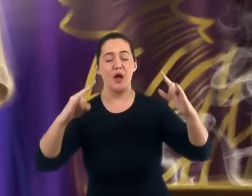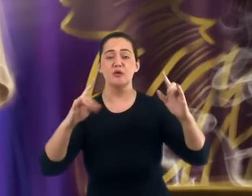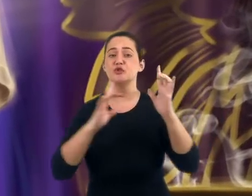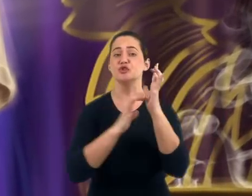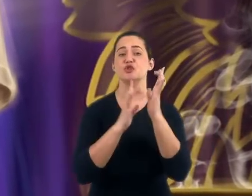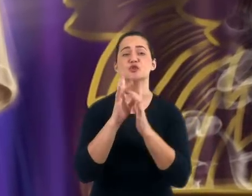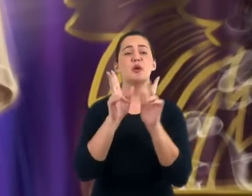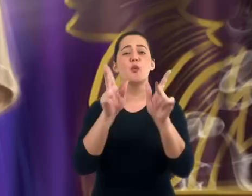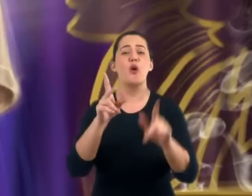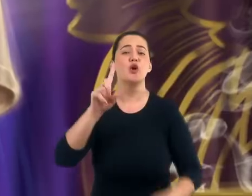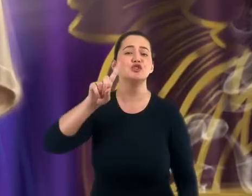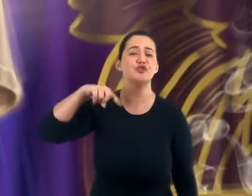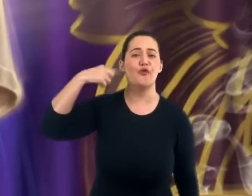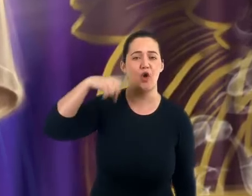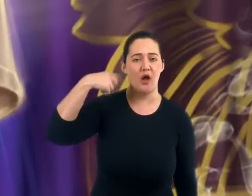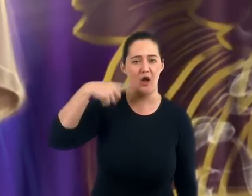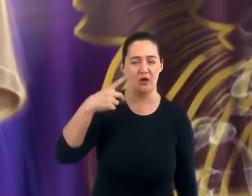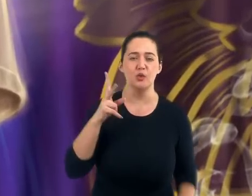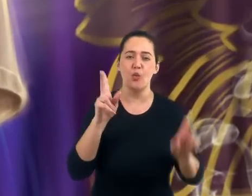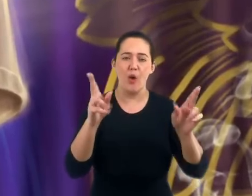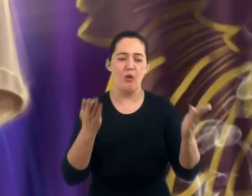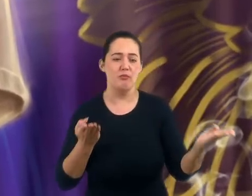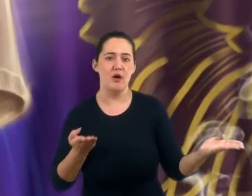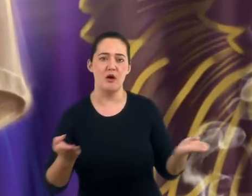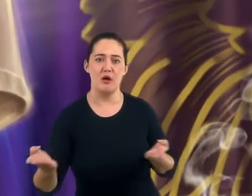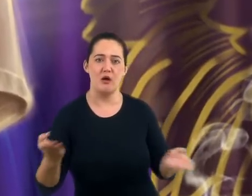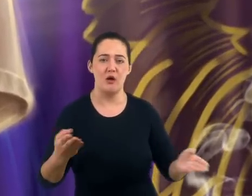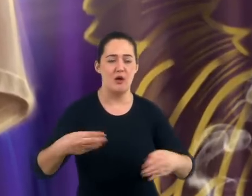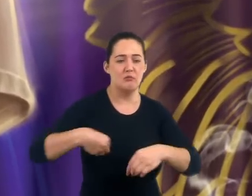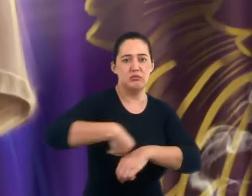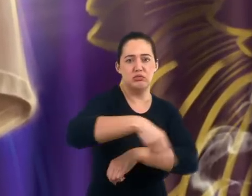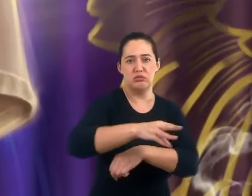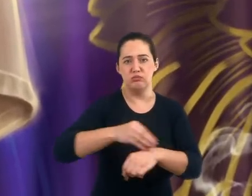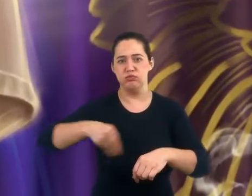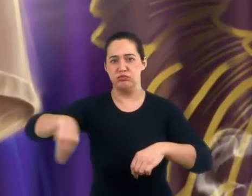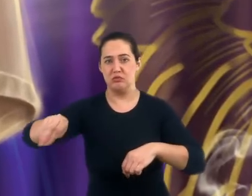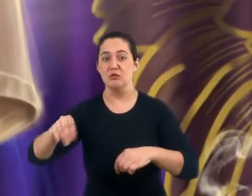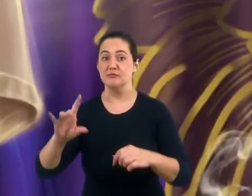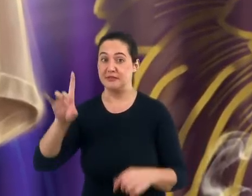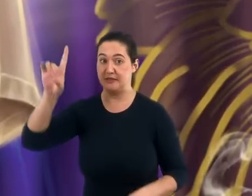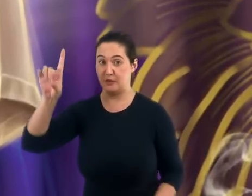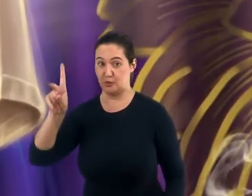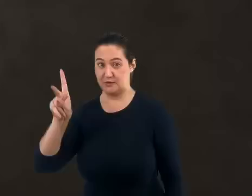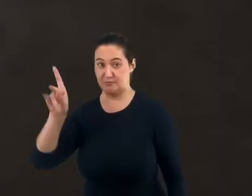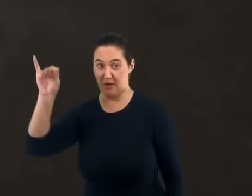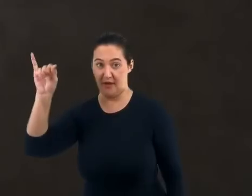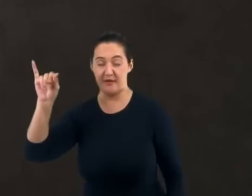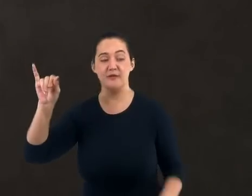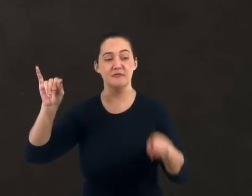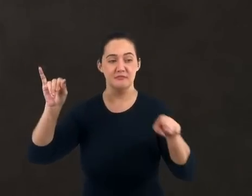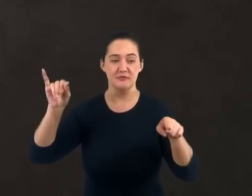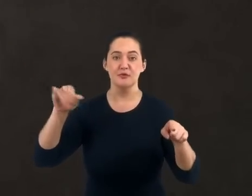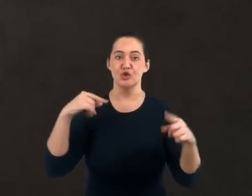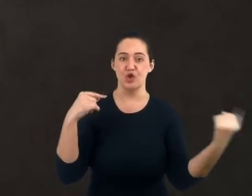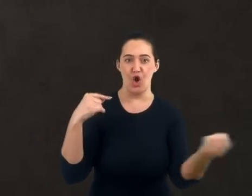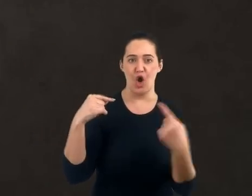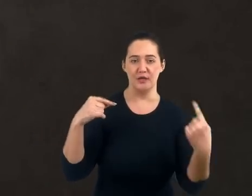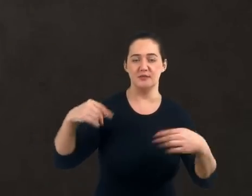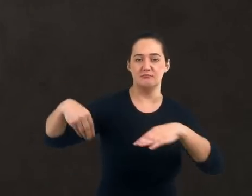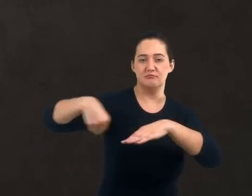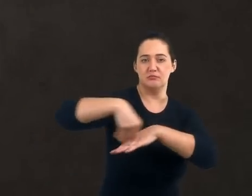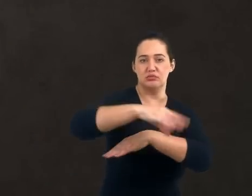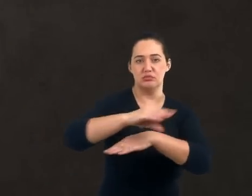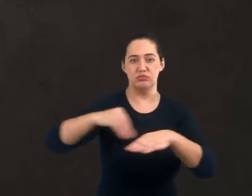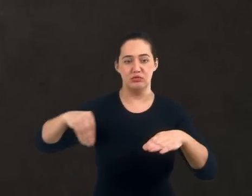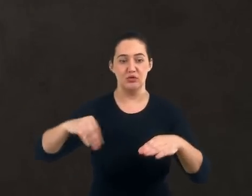nosso advogado e intercessor. É Cristo que nos conecta diretamente a Deus Pai. Temos um advogado junto ao